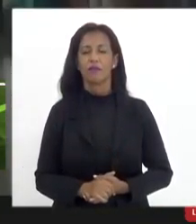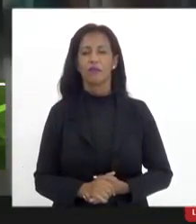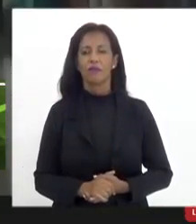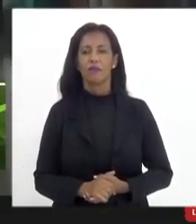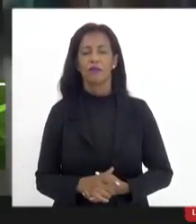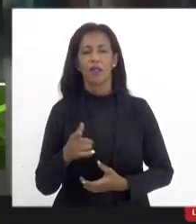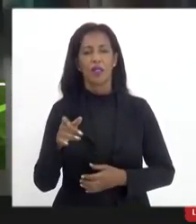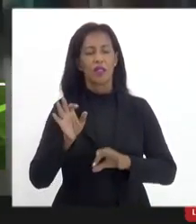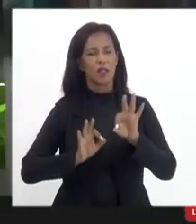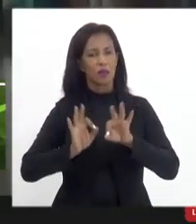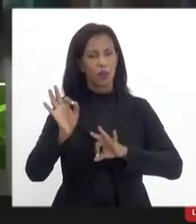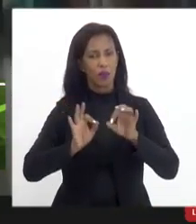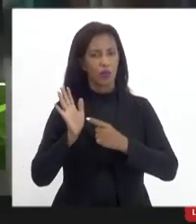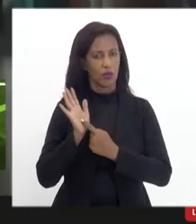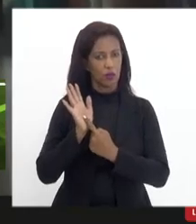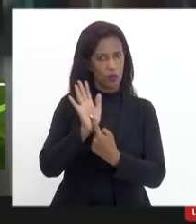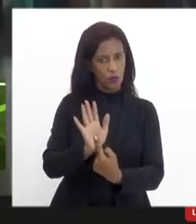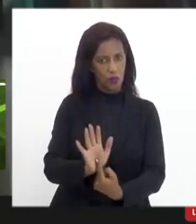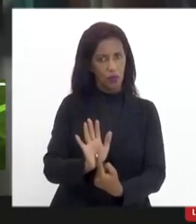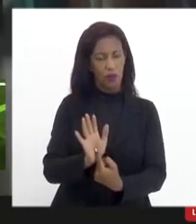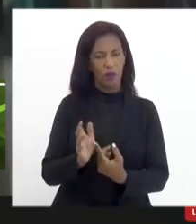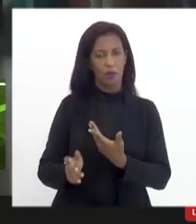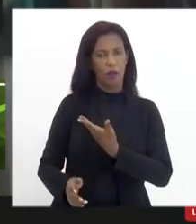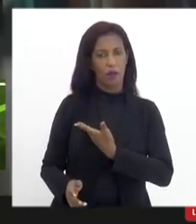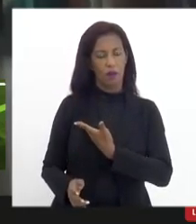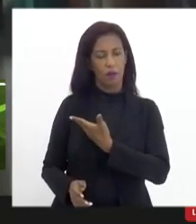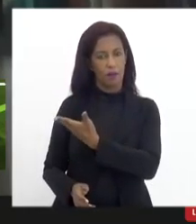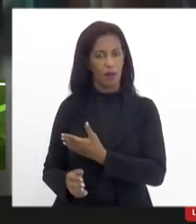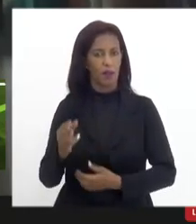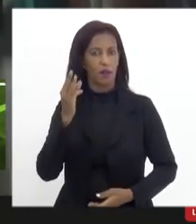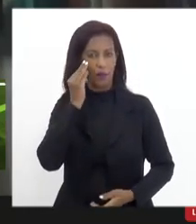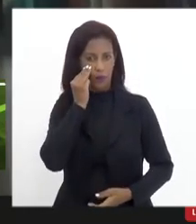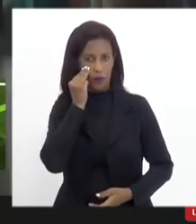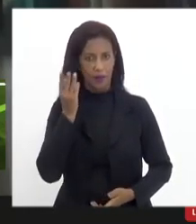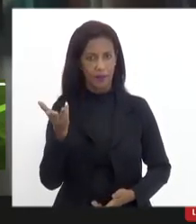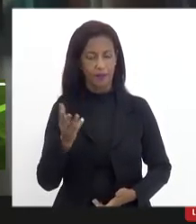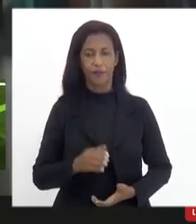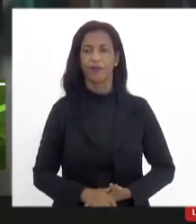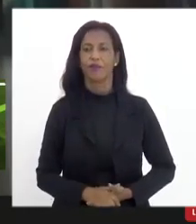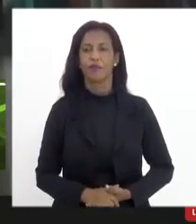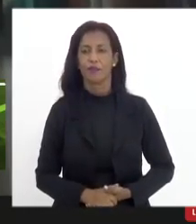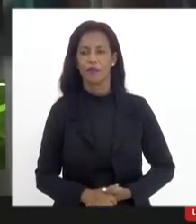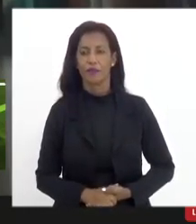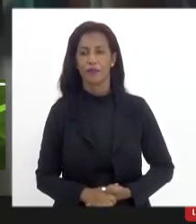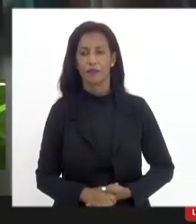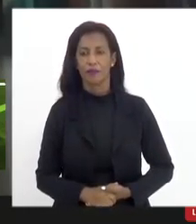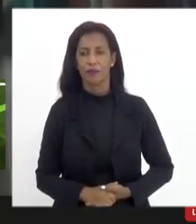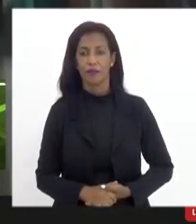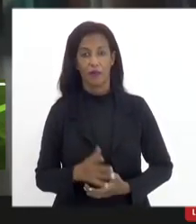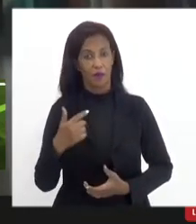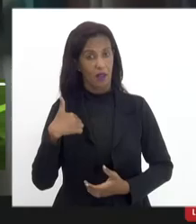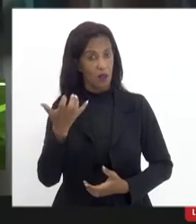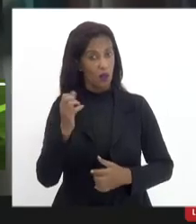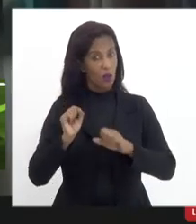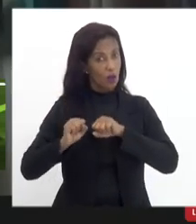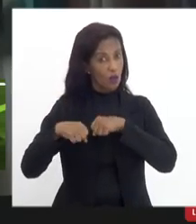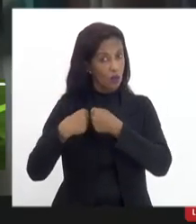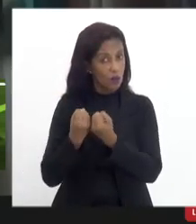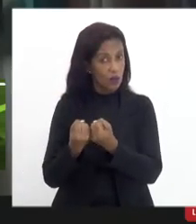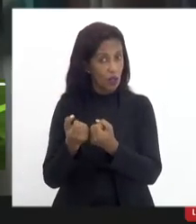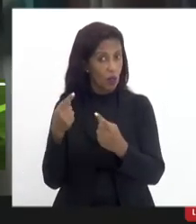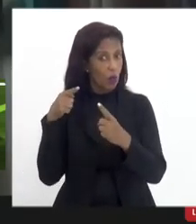esse projeto que é apresentado pela nossa companheira deputada Mônica Francisco, quer dizer, eu quero reforçar, não é